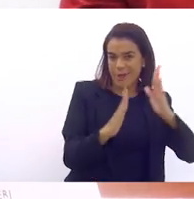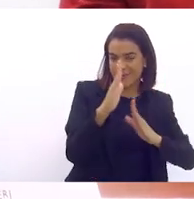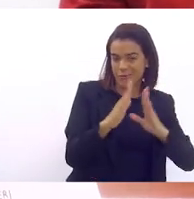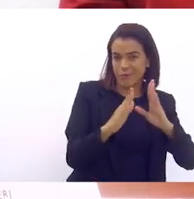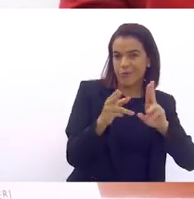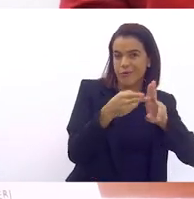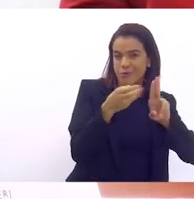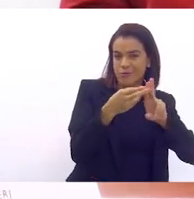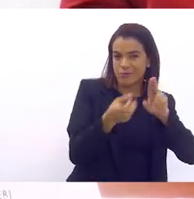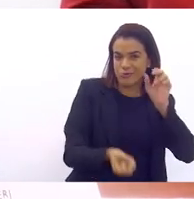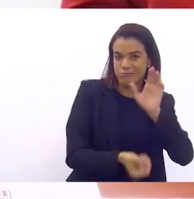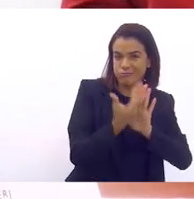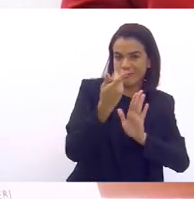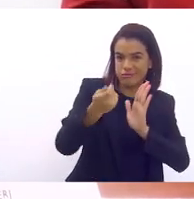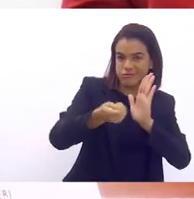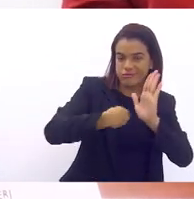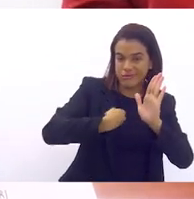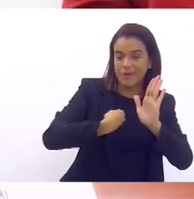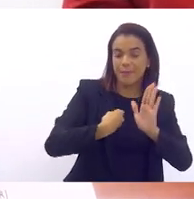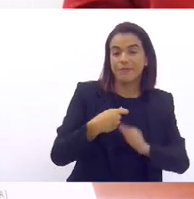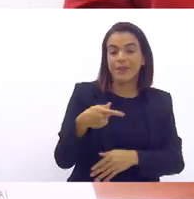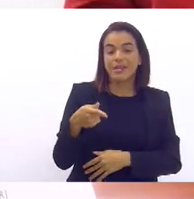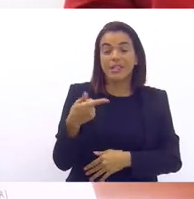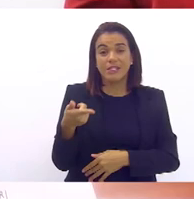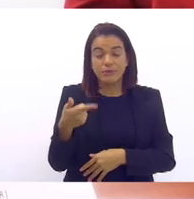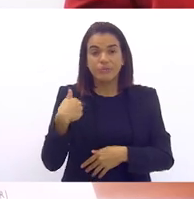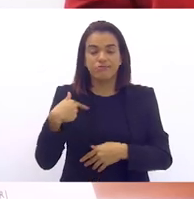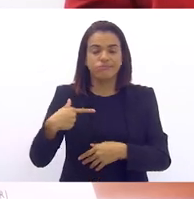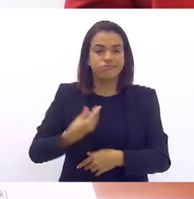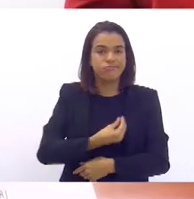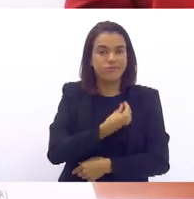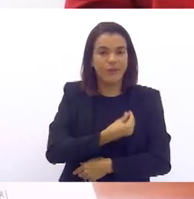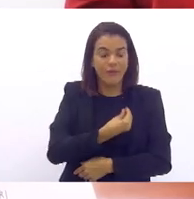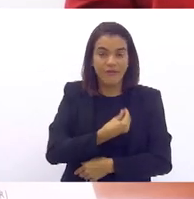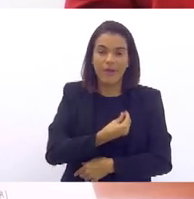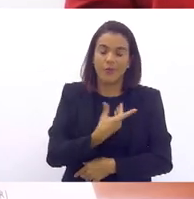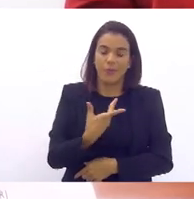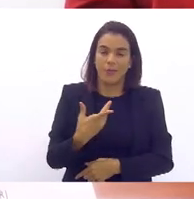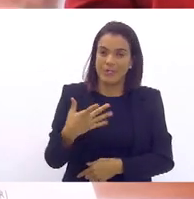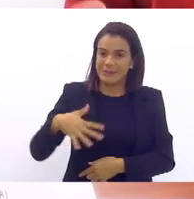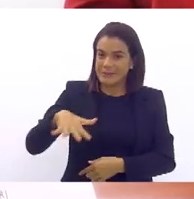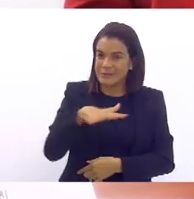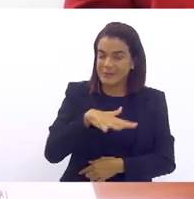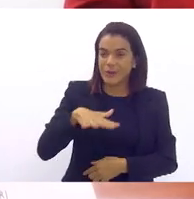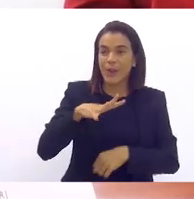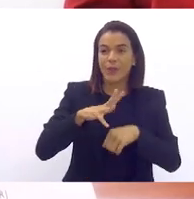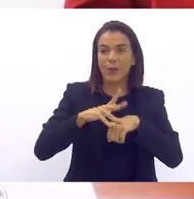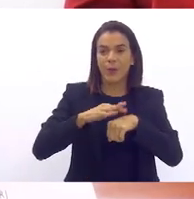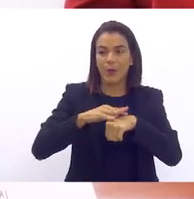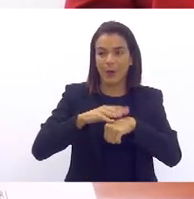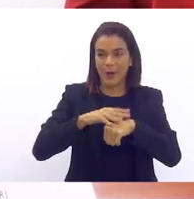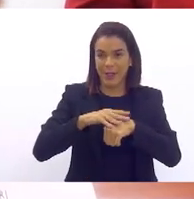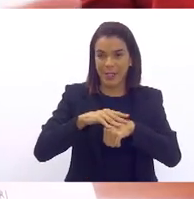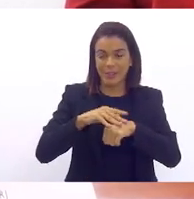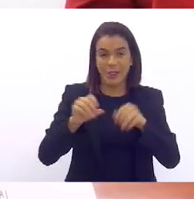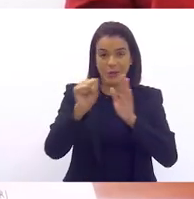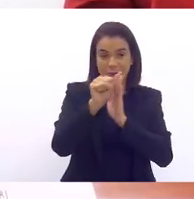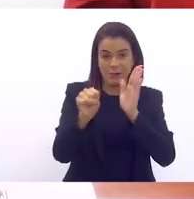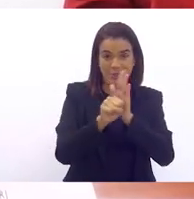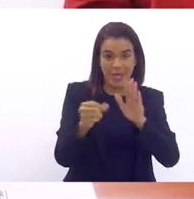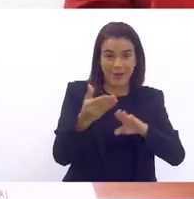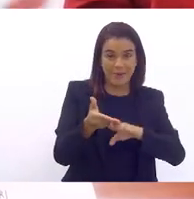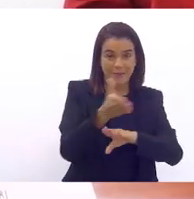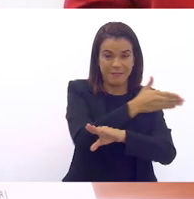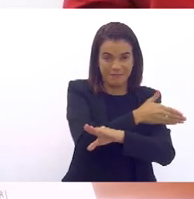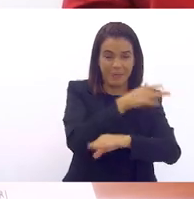traz uma carga de doenças impressionantes que nos faz conviver com um dilema grande que são as doenças eu diria do século passado as